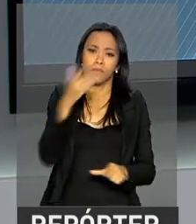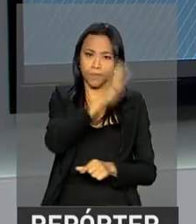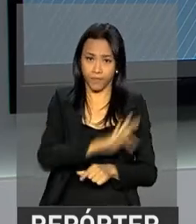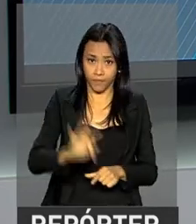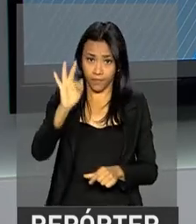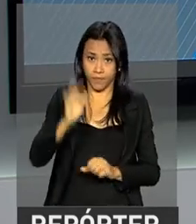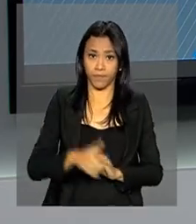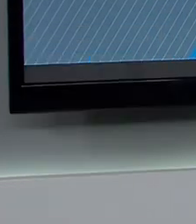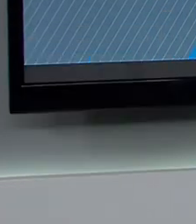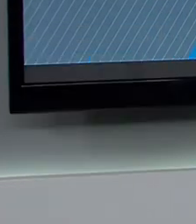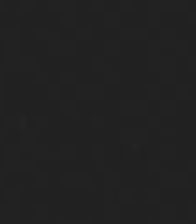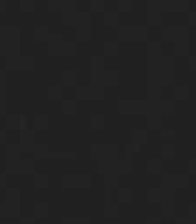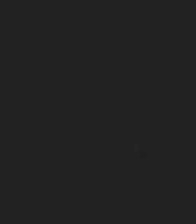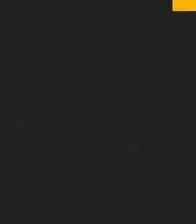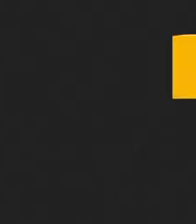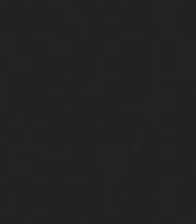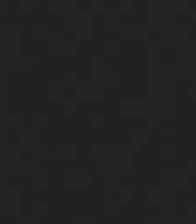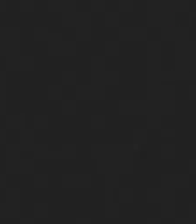federal